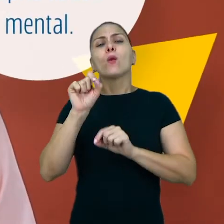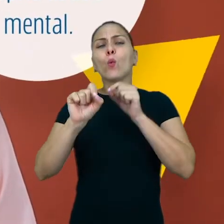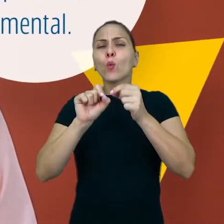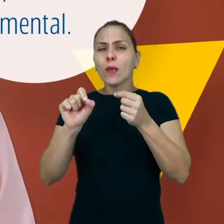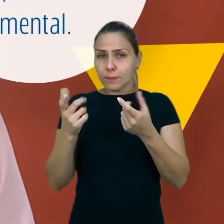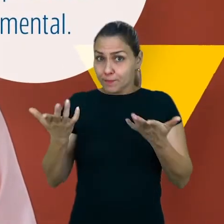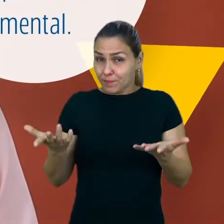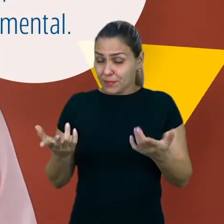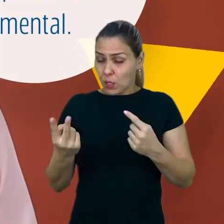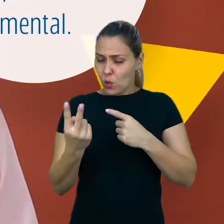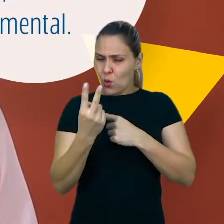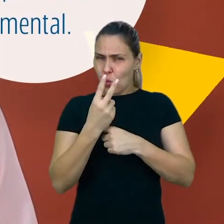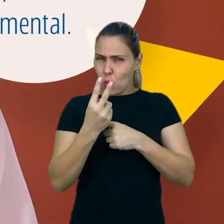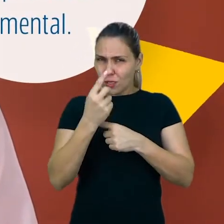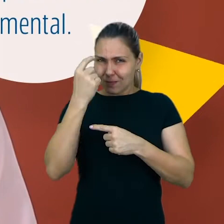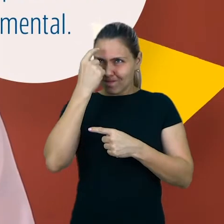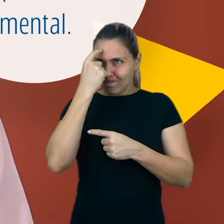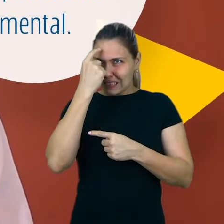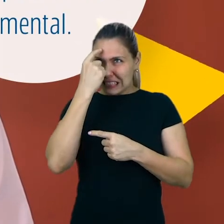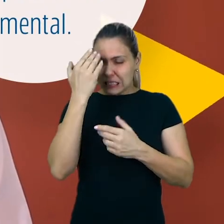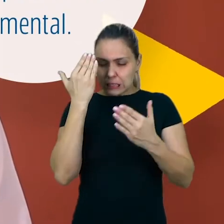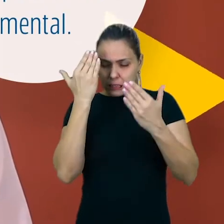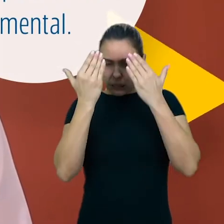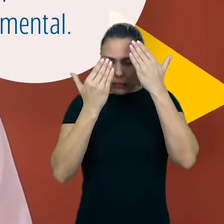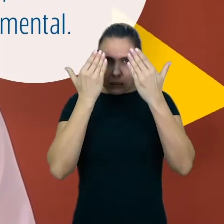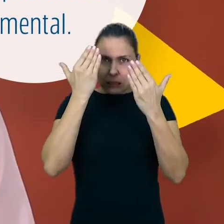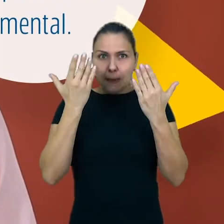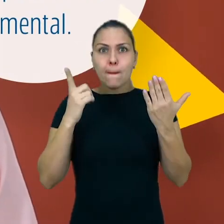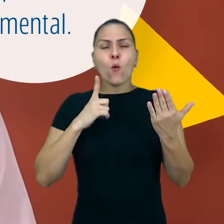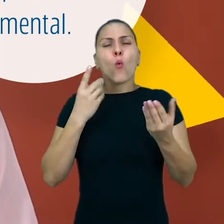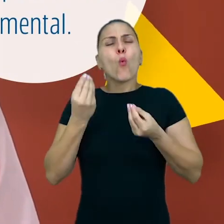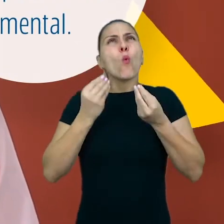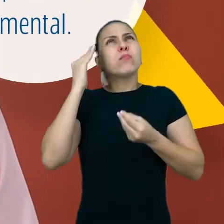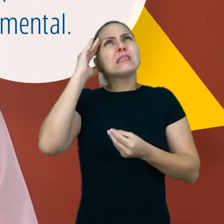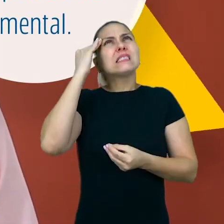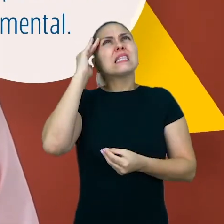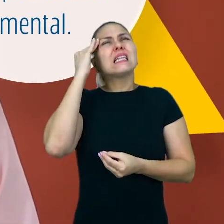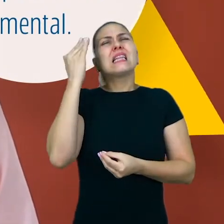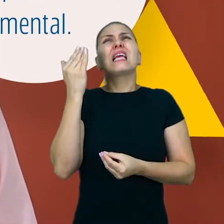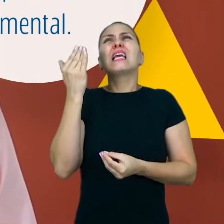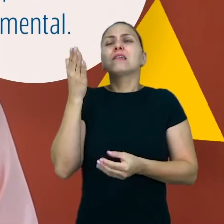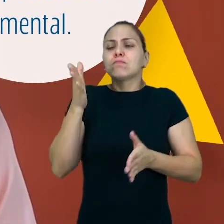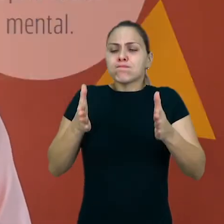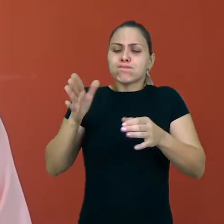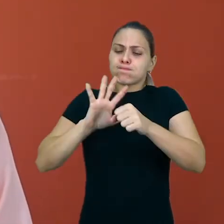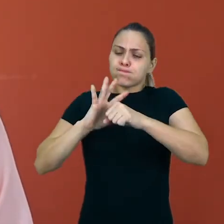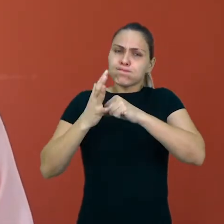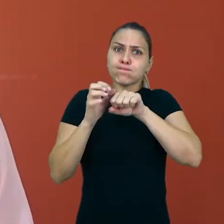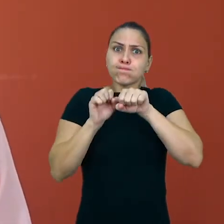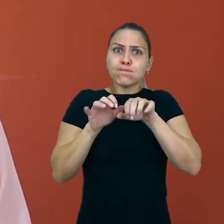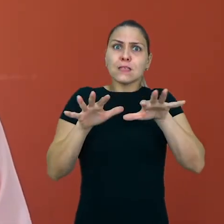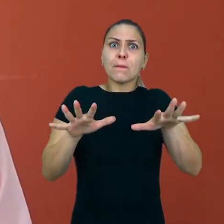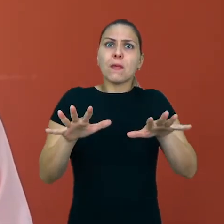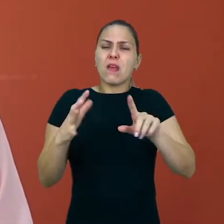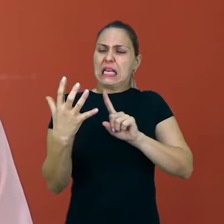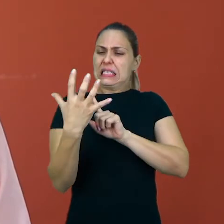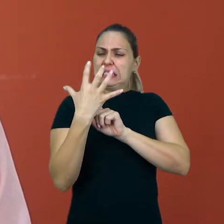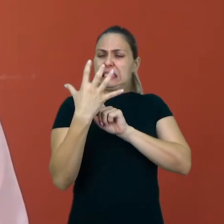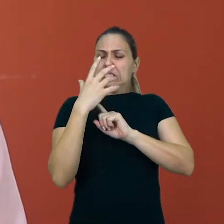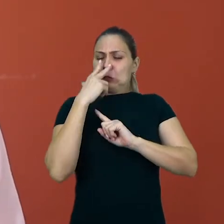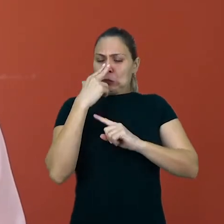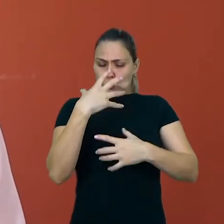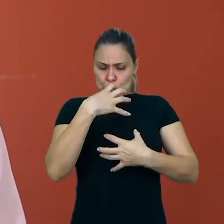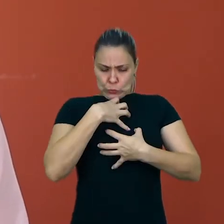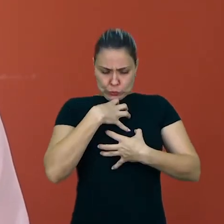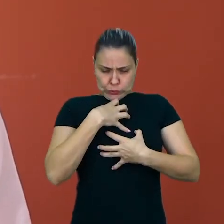Primeiro, cuide da sua própria saúde mental. Tente entender como essa pandemia e todos os seus efeitos